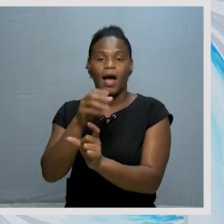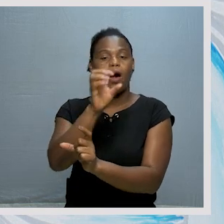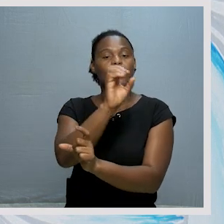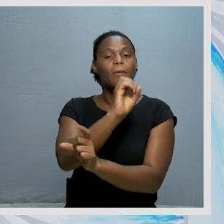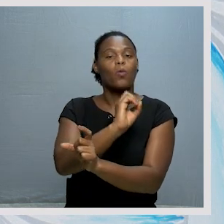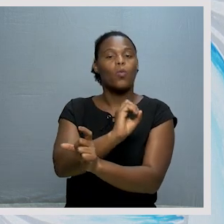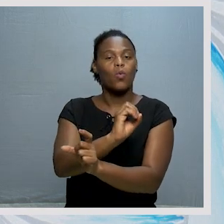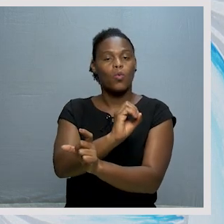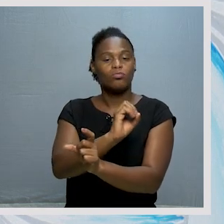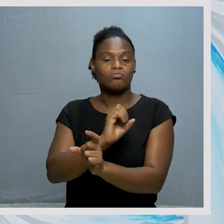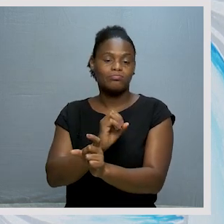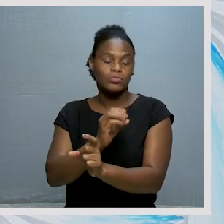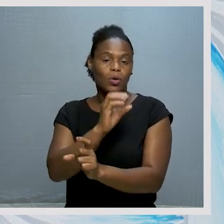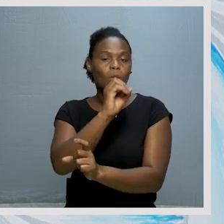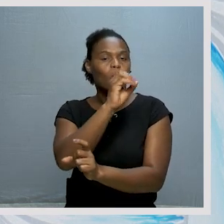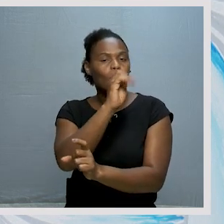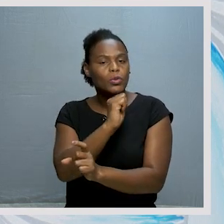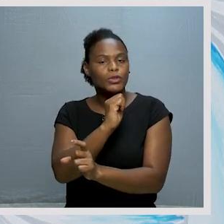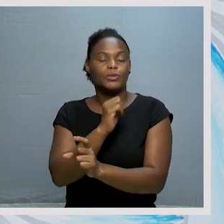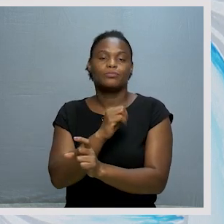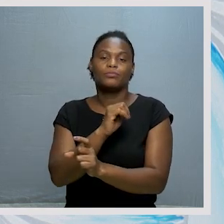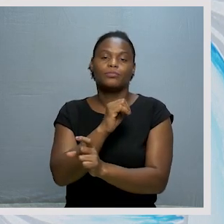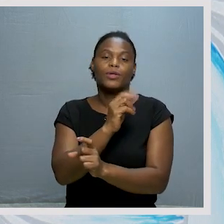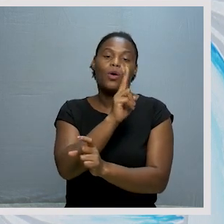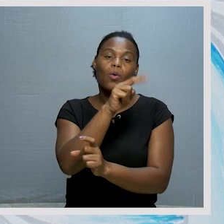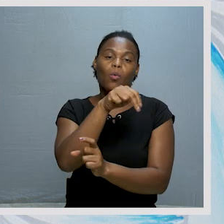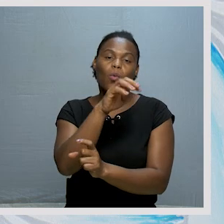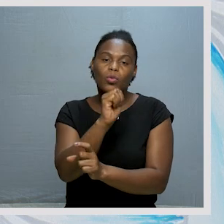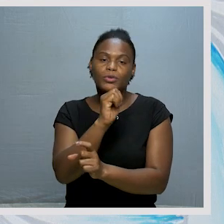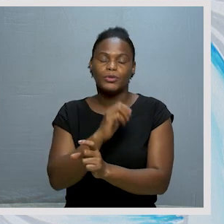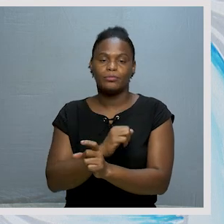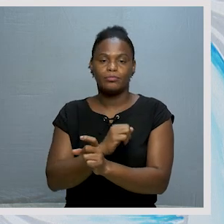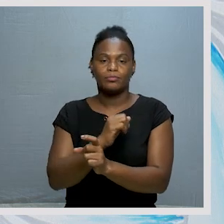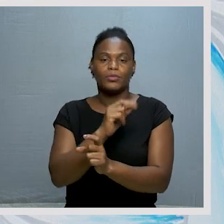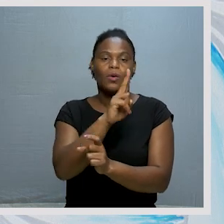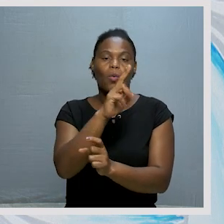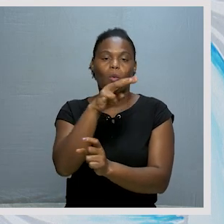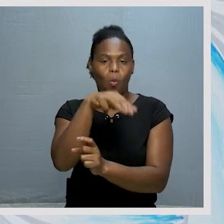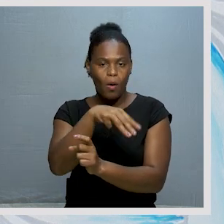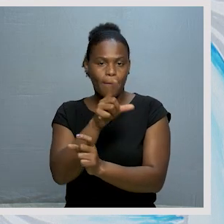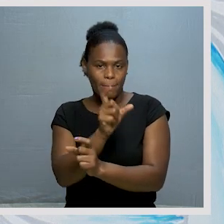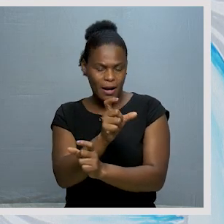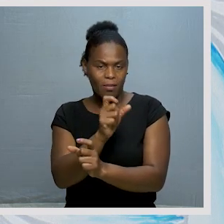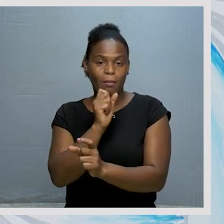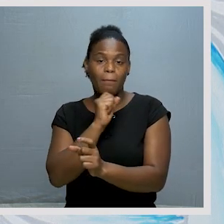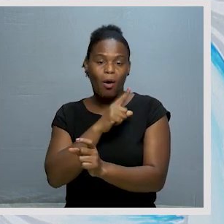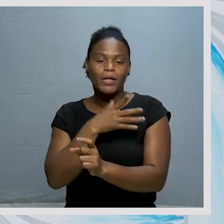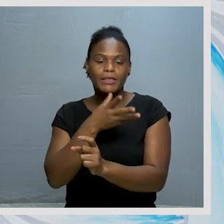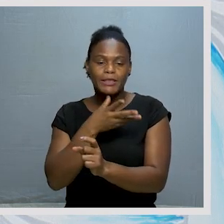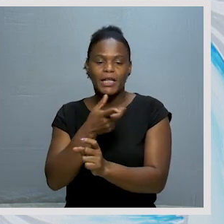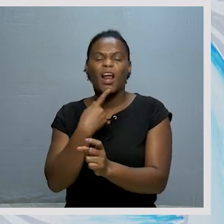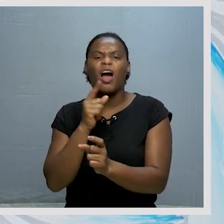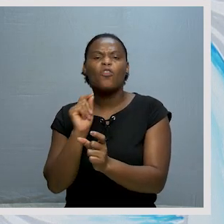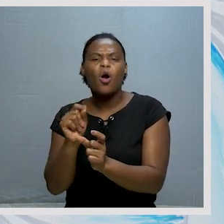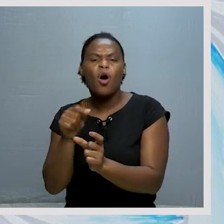o, os, um e uns, nós podemos dizer que